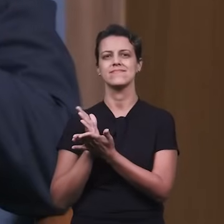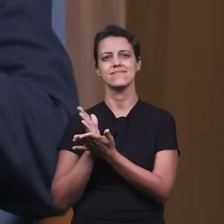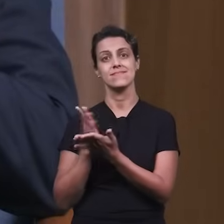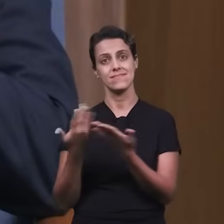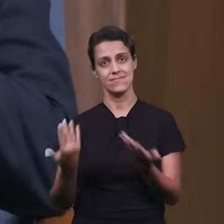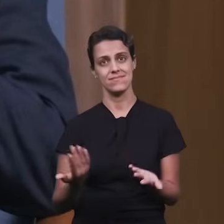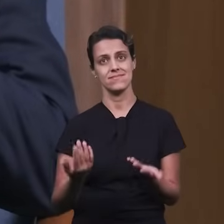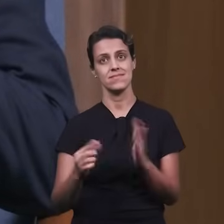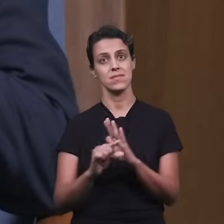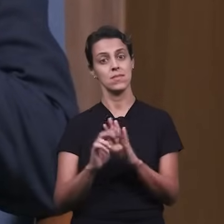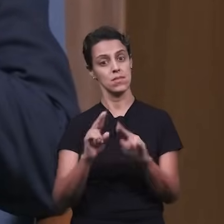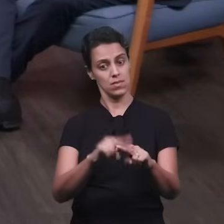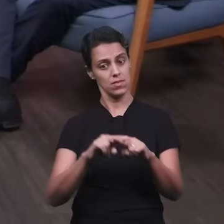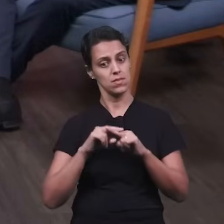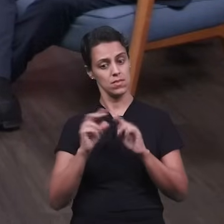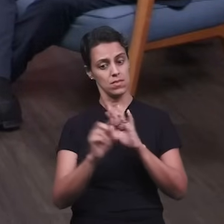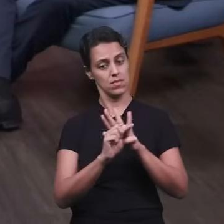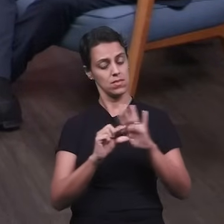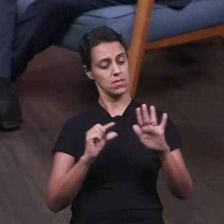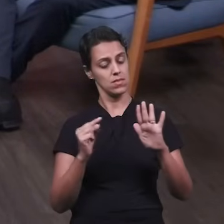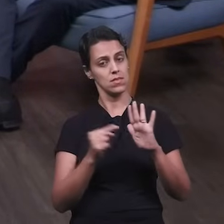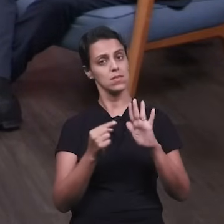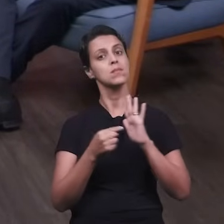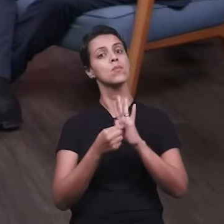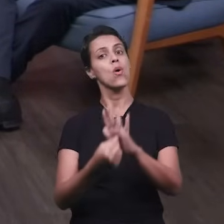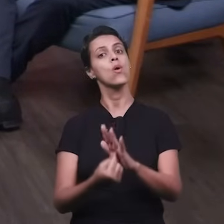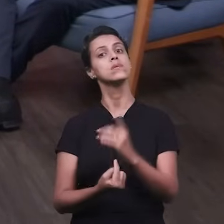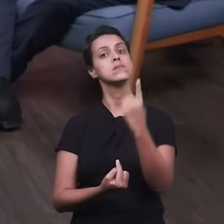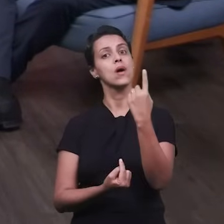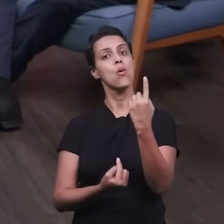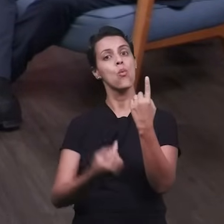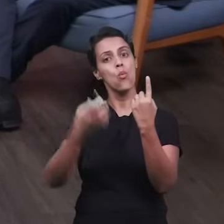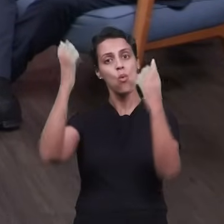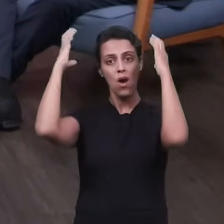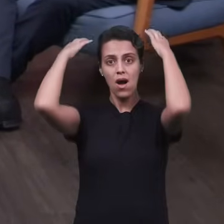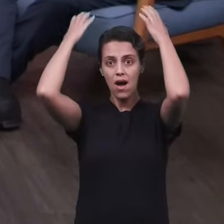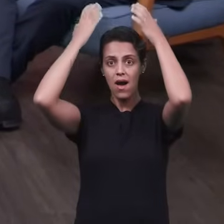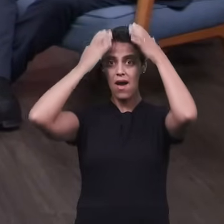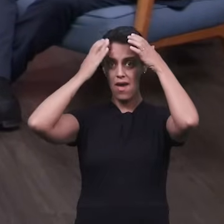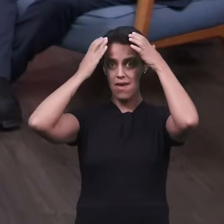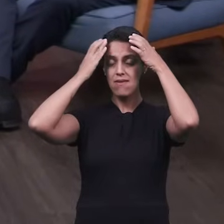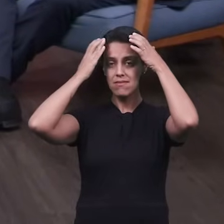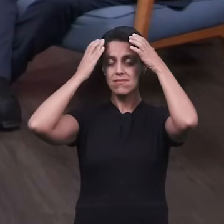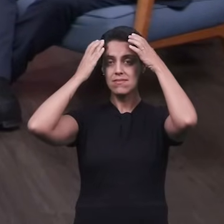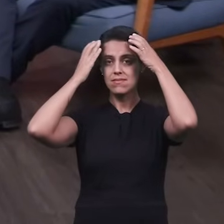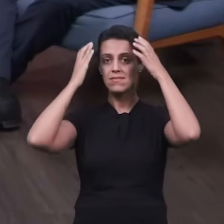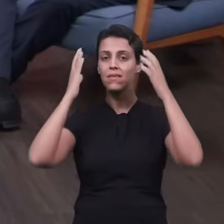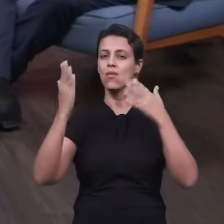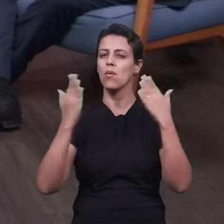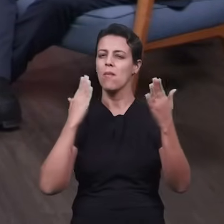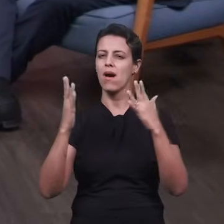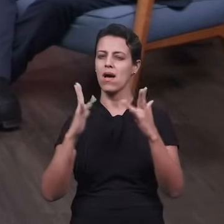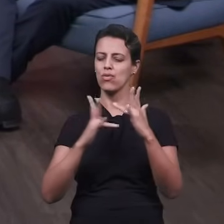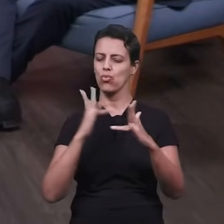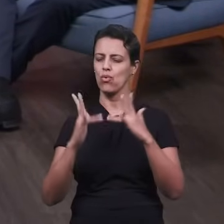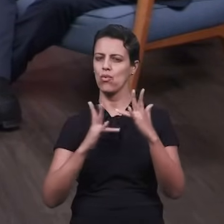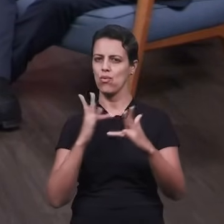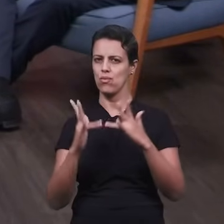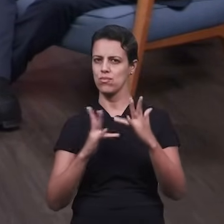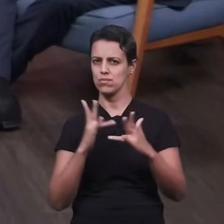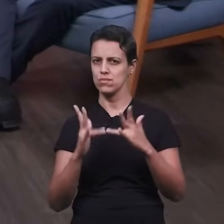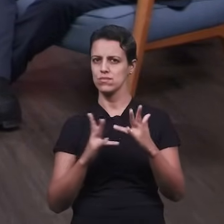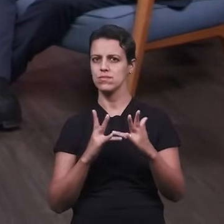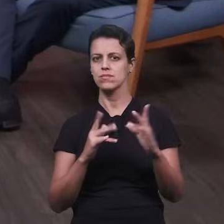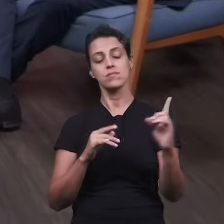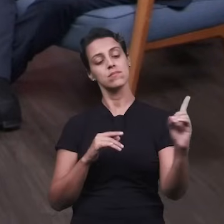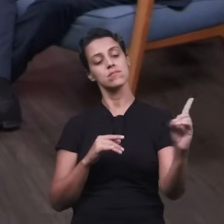isso o versículo, fechando a minha parte, fala de um rei. O rei que pegou, falando do noivo, do livro de